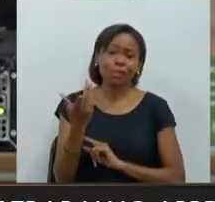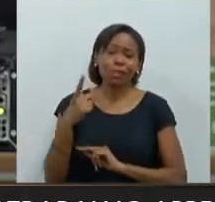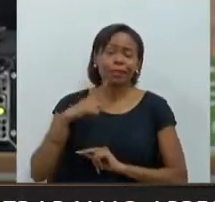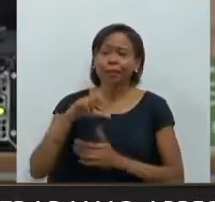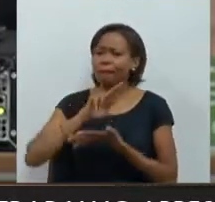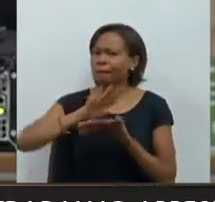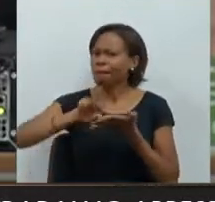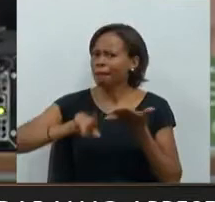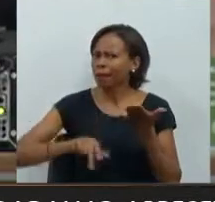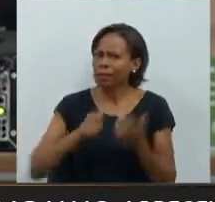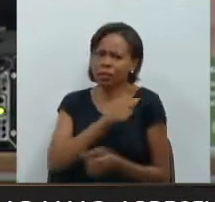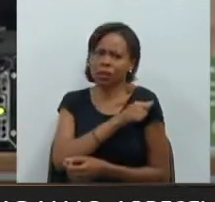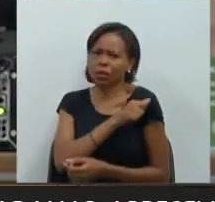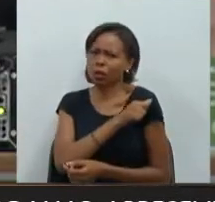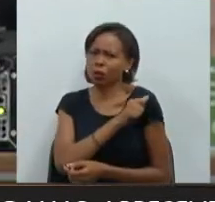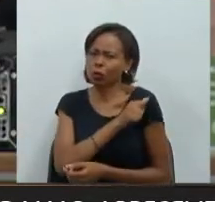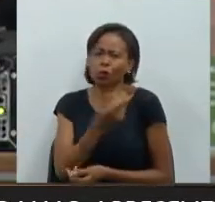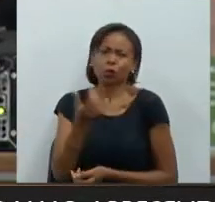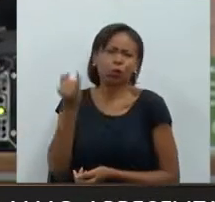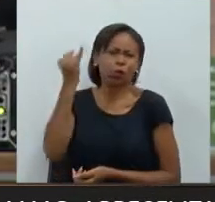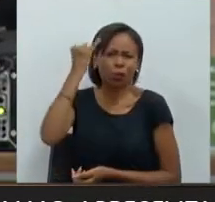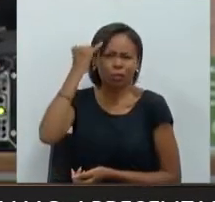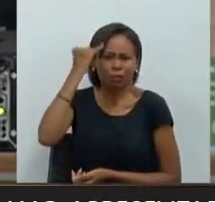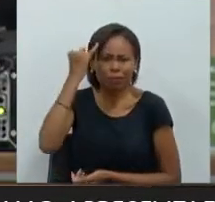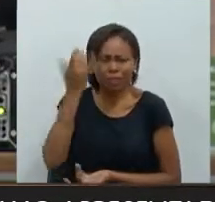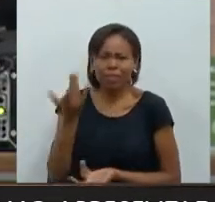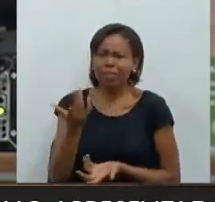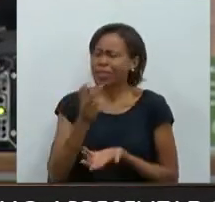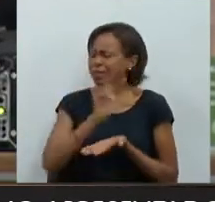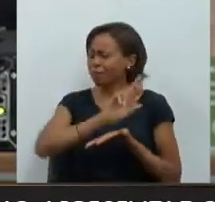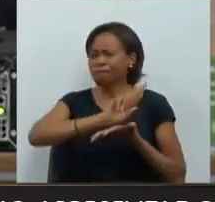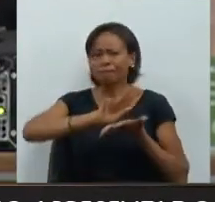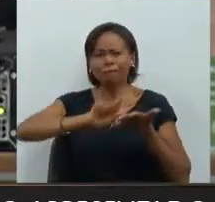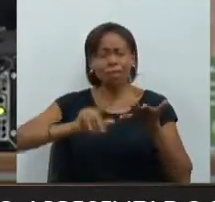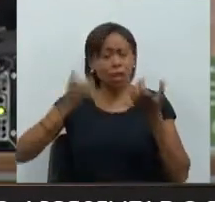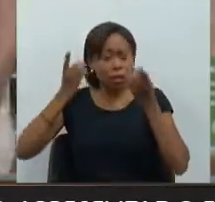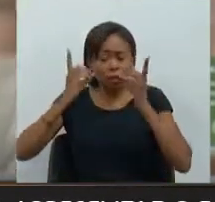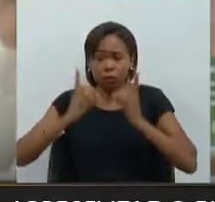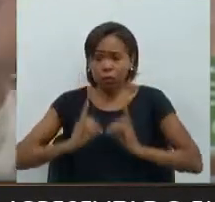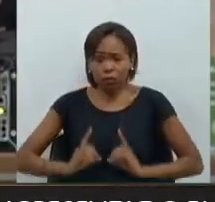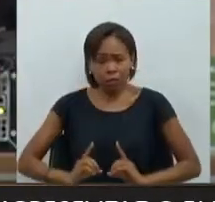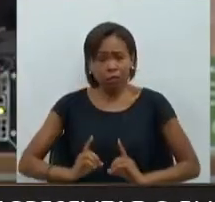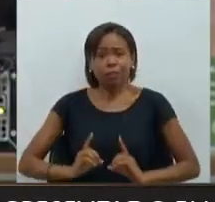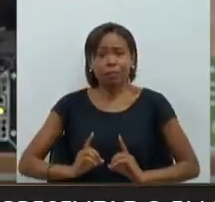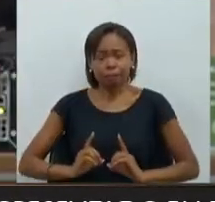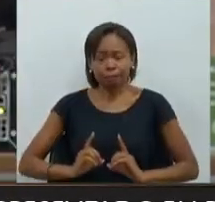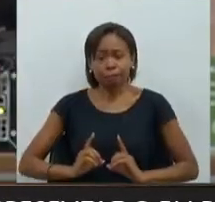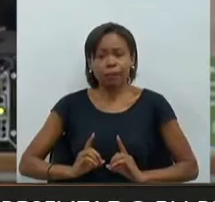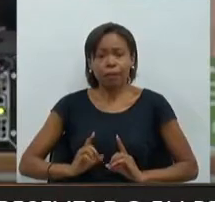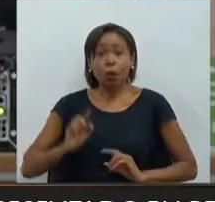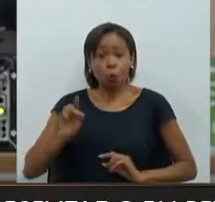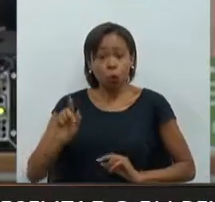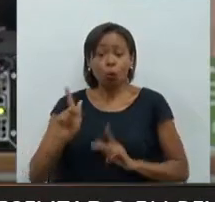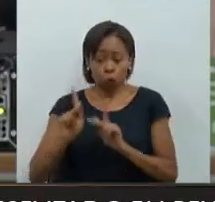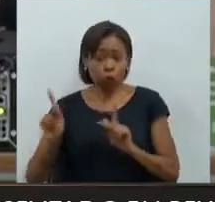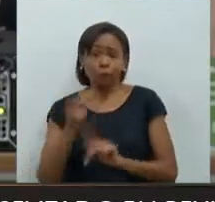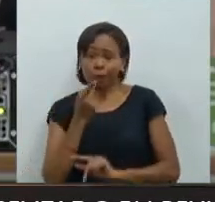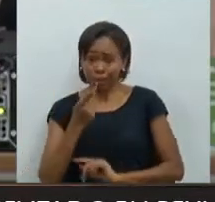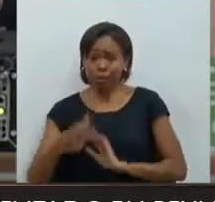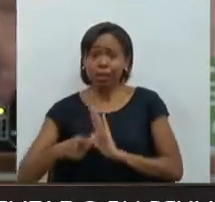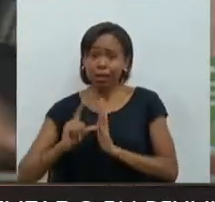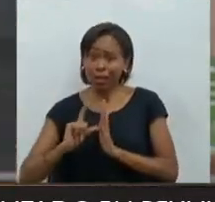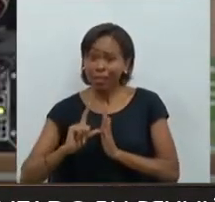alunos com deficiência intelectual. Então, esse vai e vem dessa criança, igual o professor está falando aí, gente, é